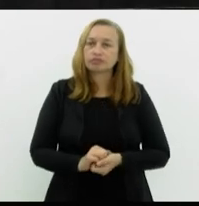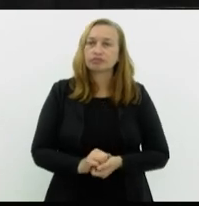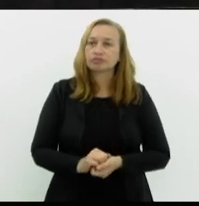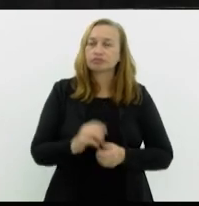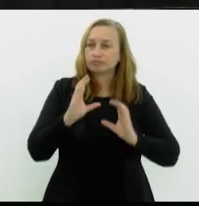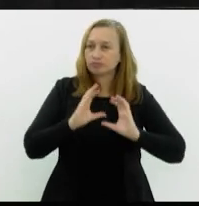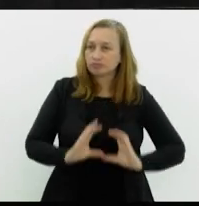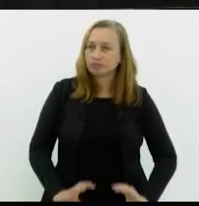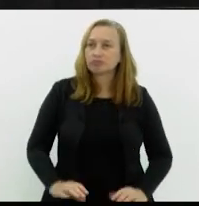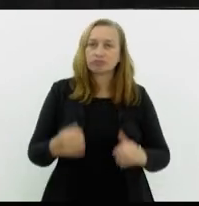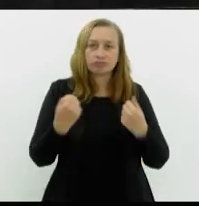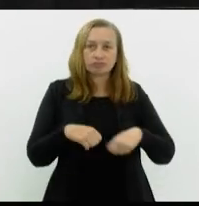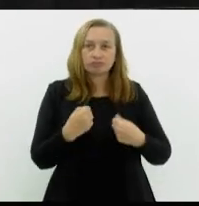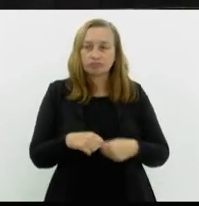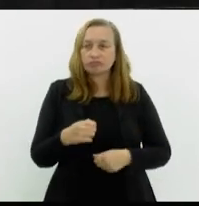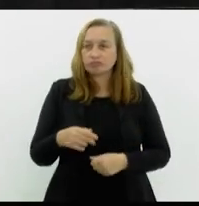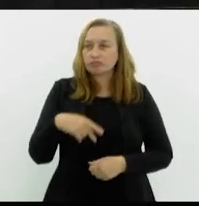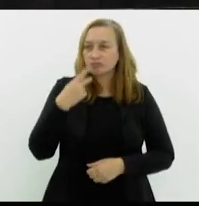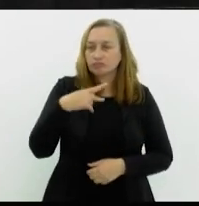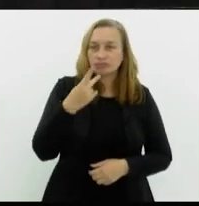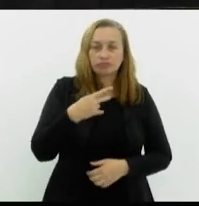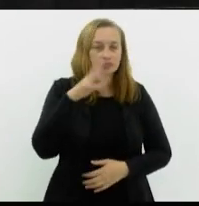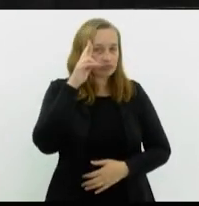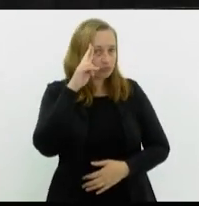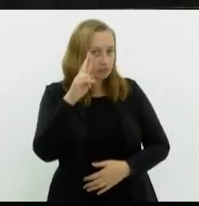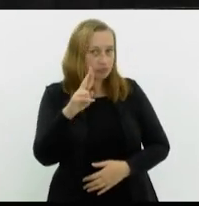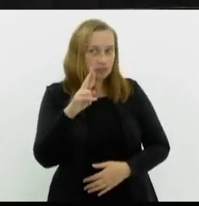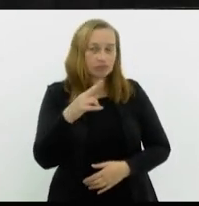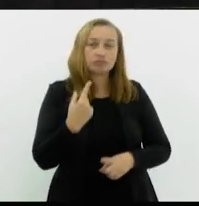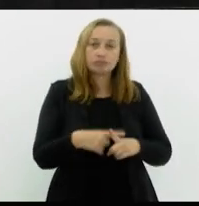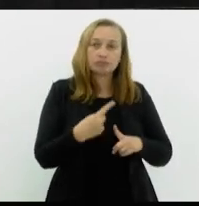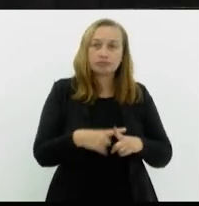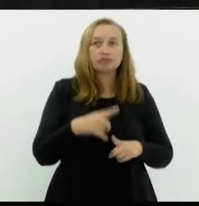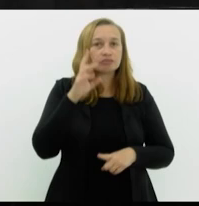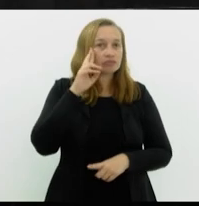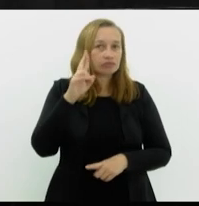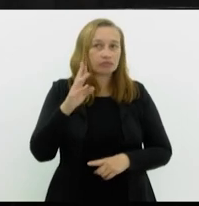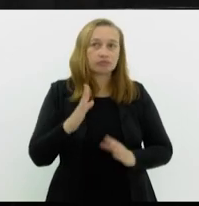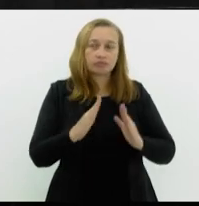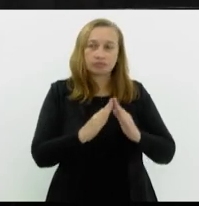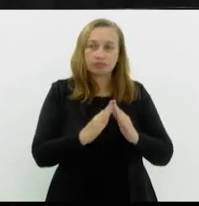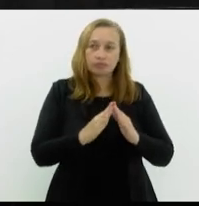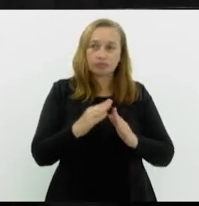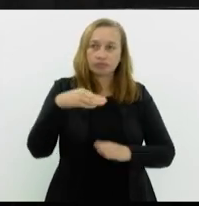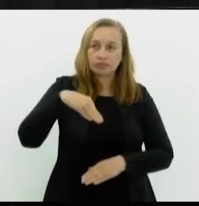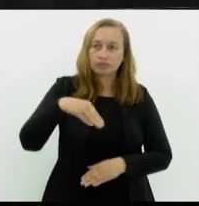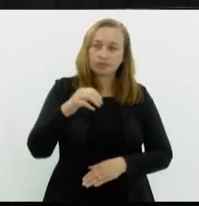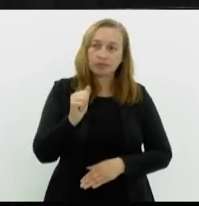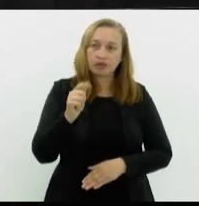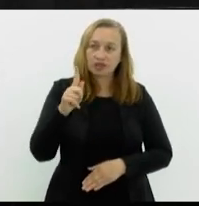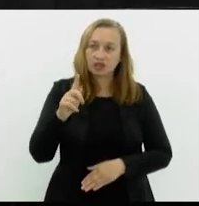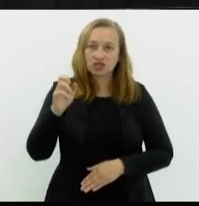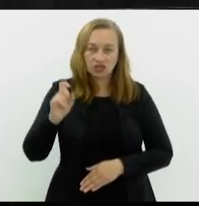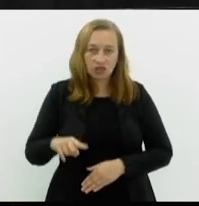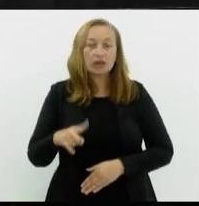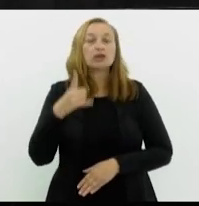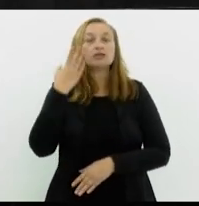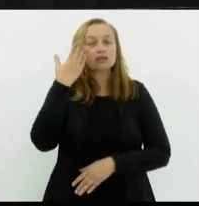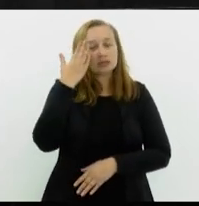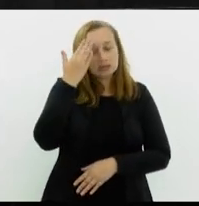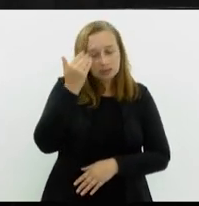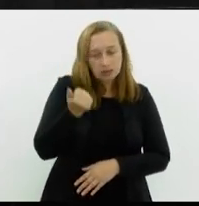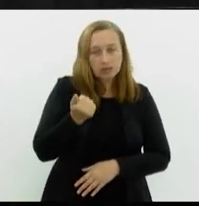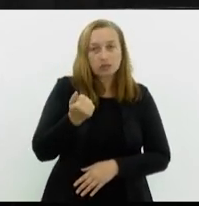precisa. E eu estou me referindo a Vossa Excelência, que Vossa Excelência mora em Magé e sabe o que eu